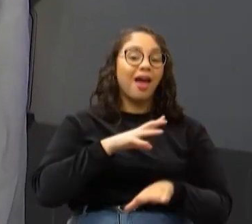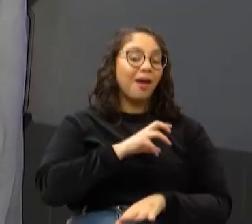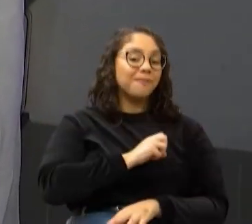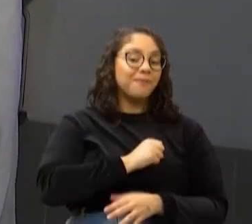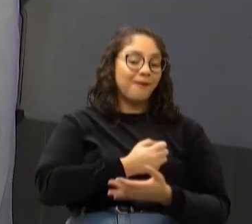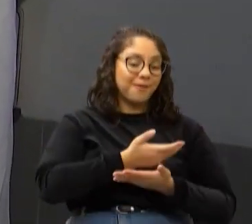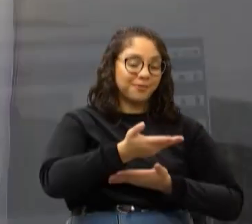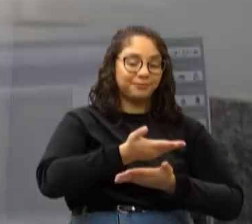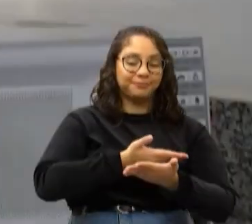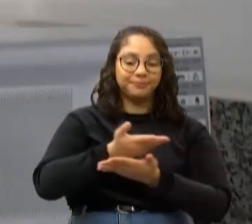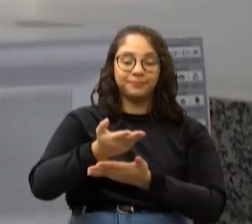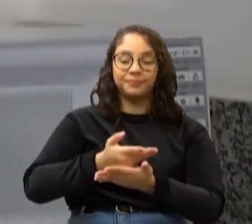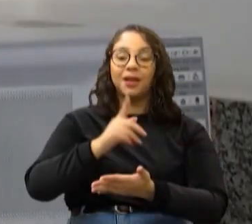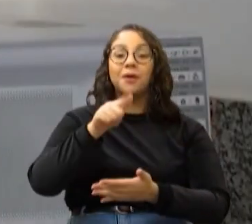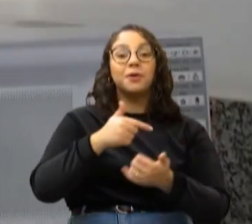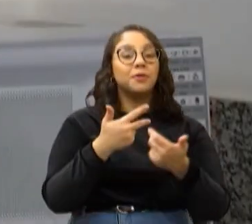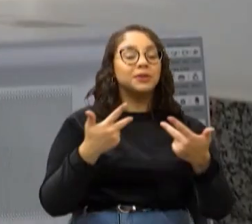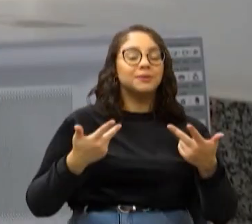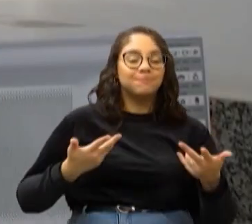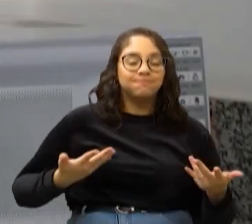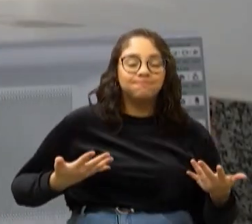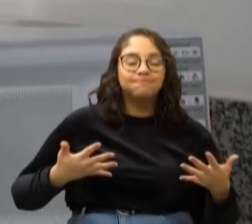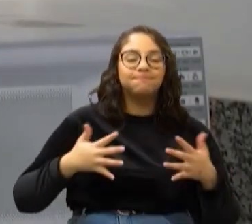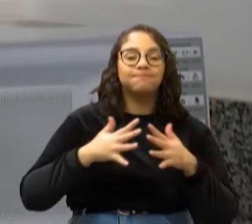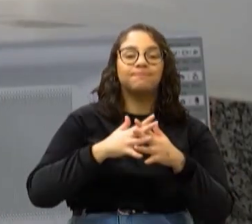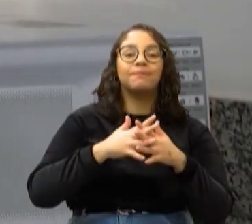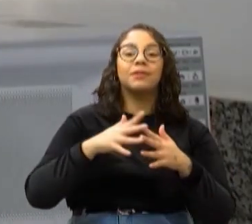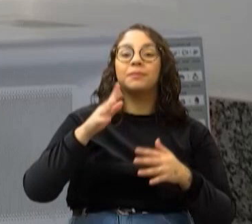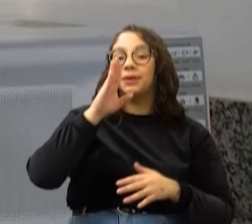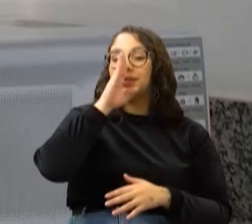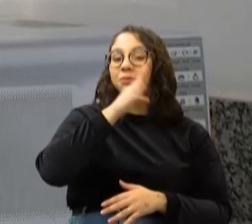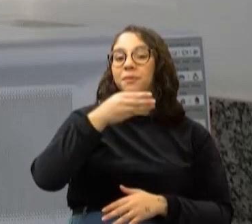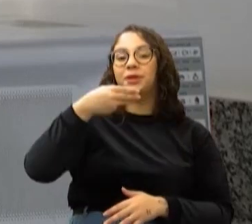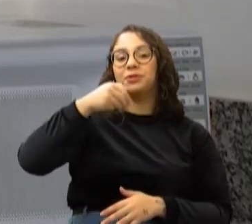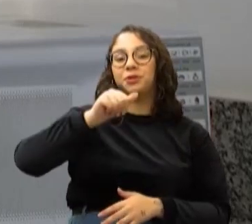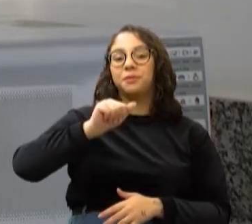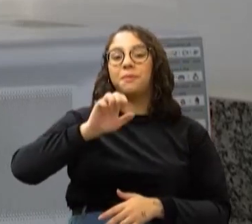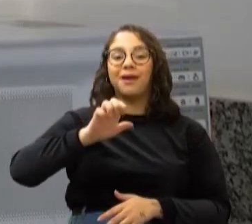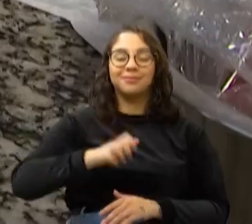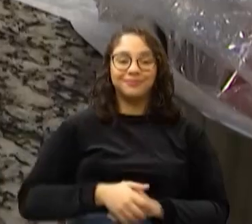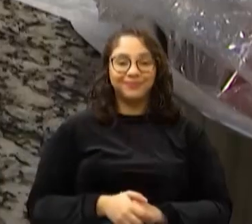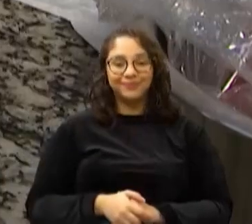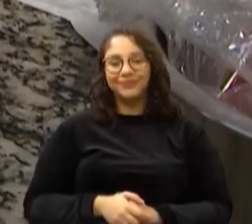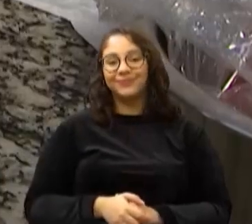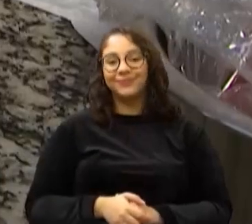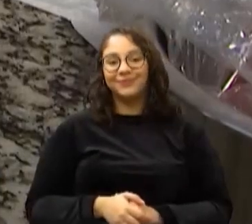inclusivo, é algo que tem muito amor, é algo que envolve muito, principalmente sendo Mãe Maria Rosa.